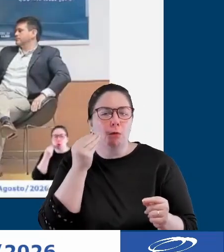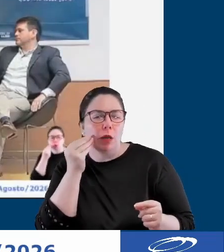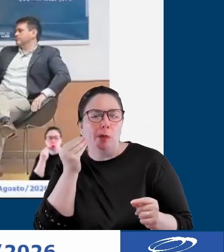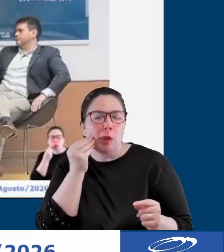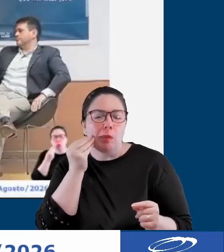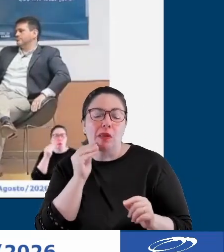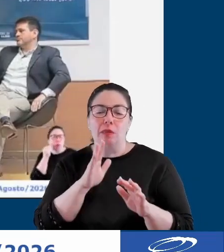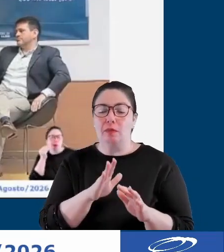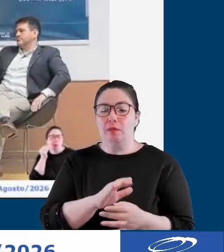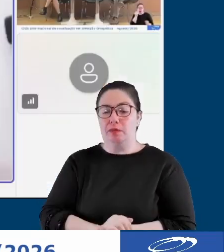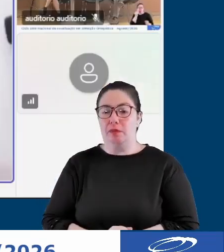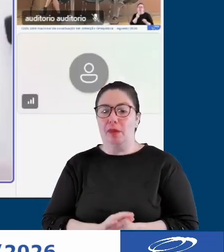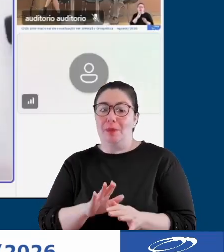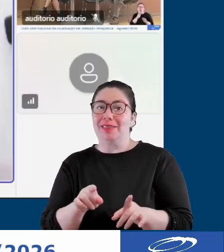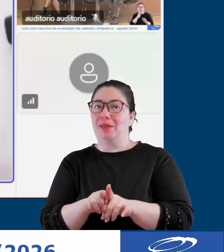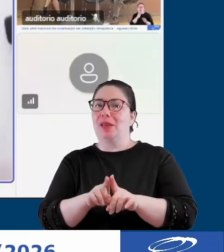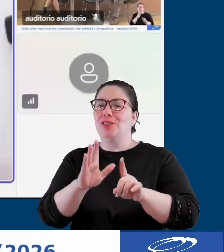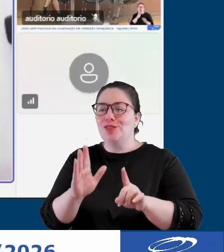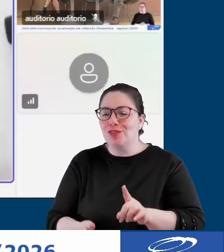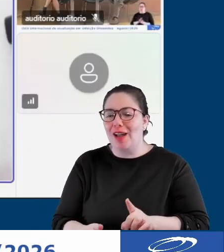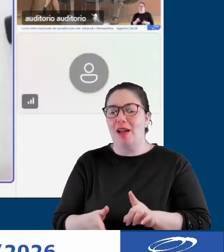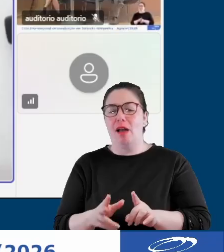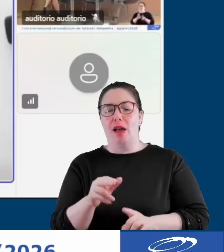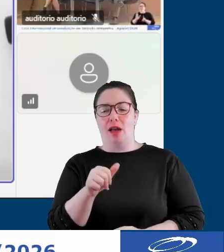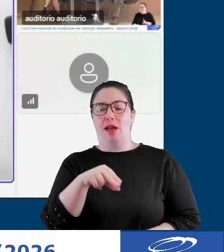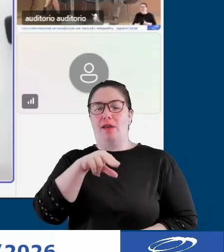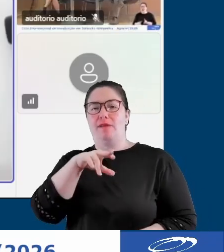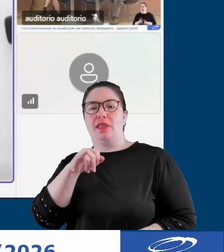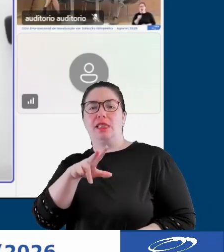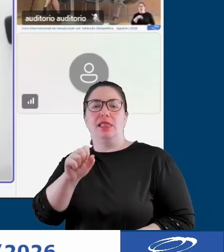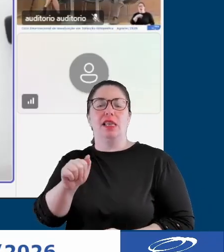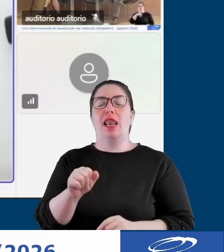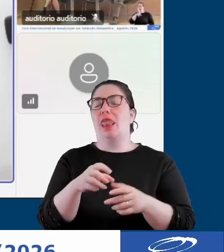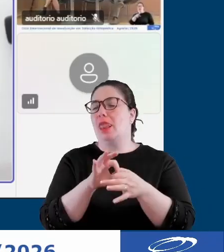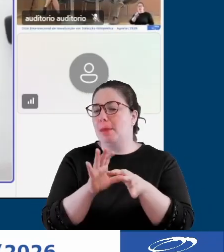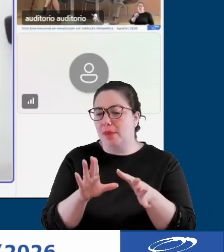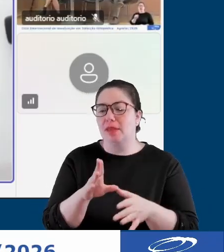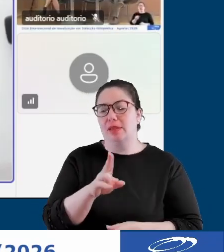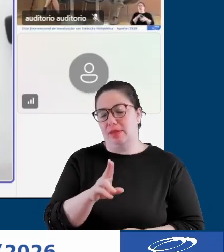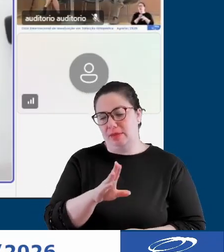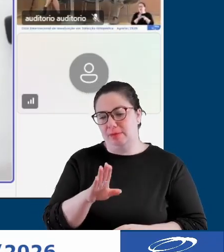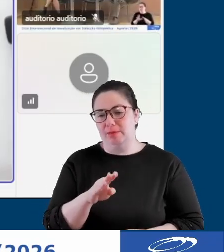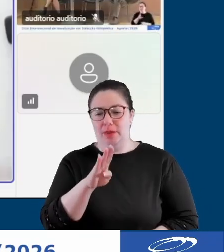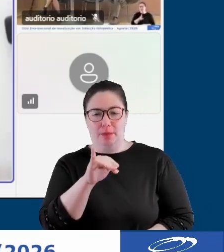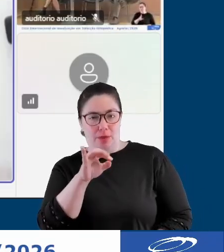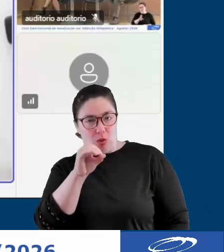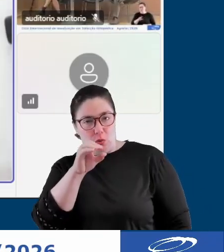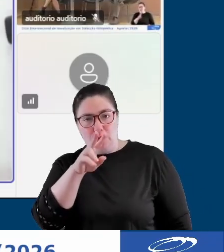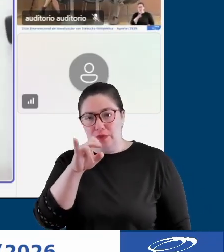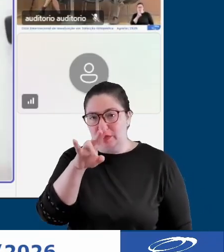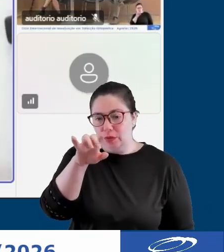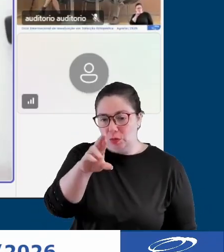têm regulamentação, Anvisa, etc., para usar. Tá? O biovidro, ele está homologado,